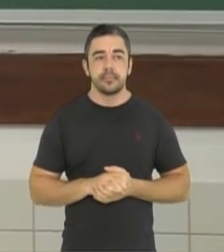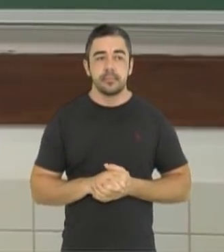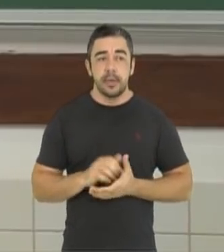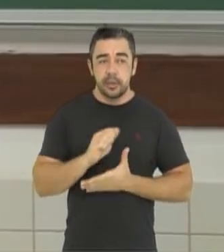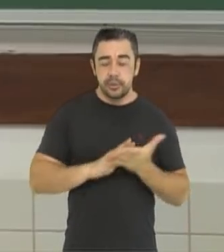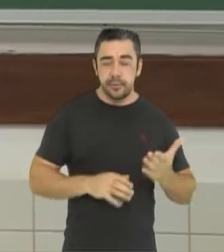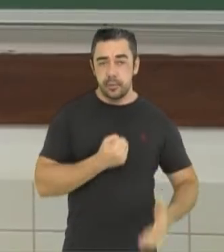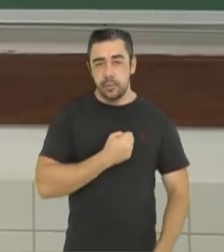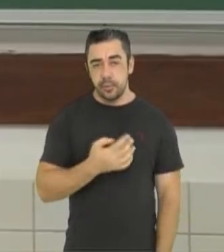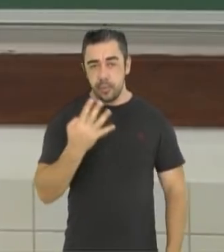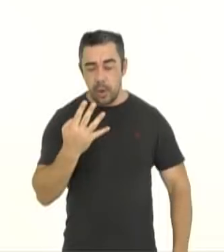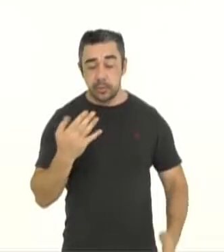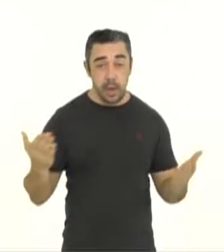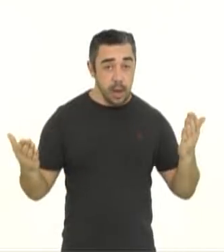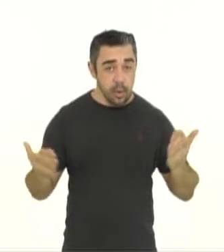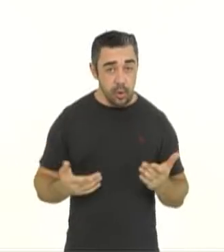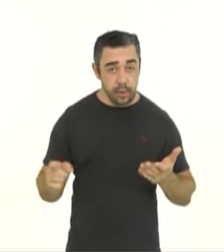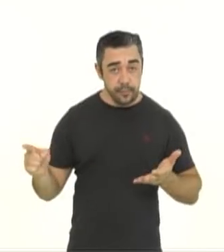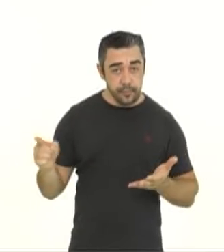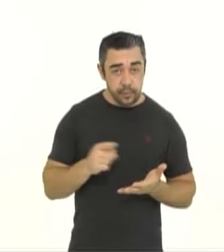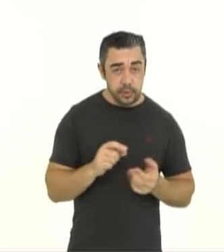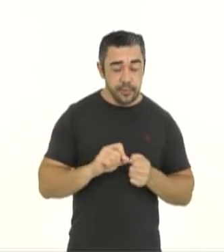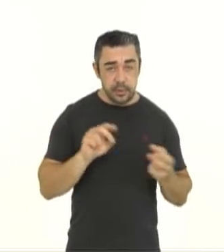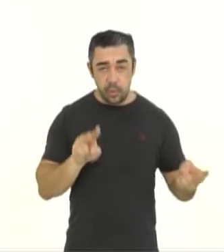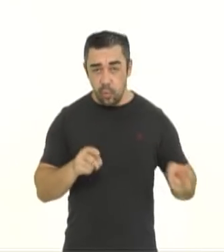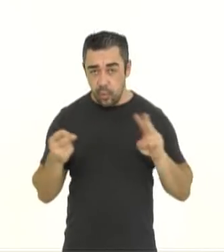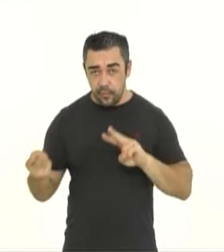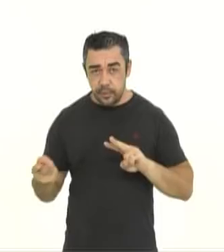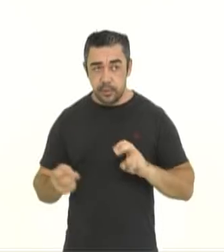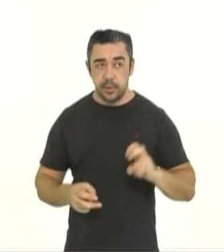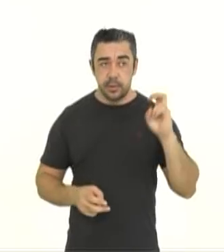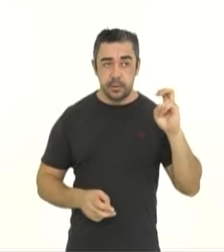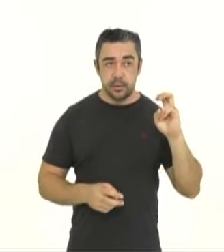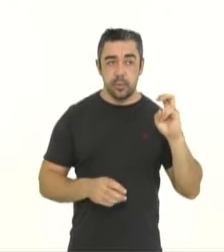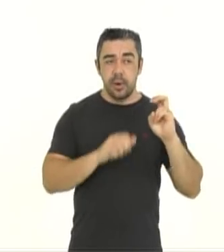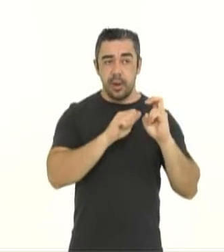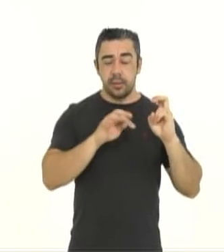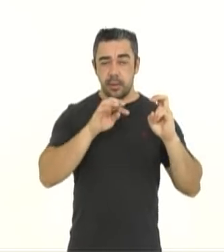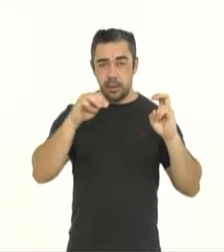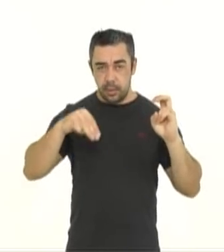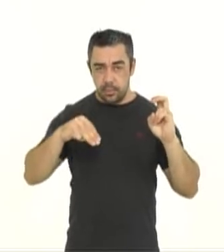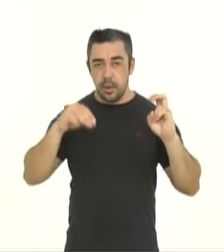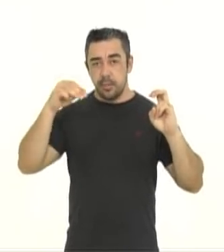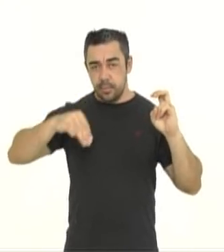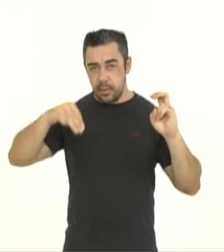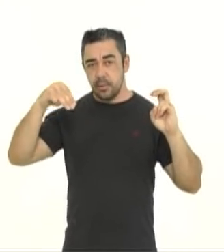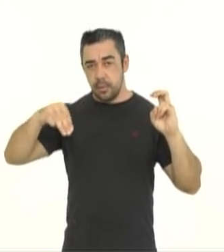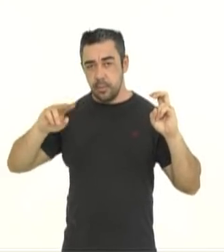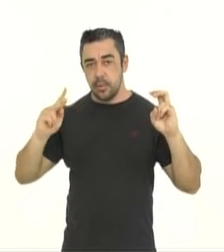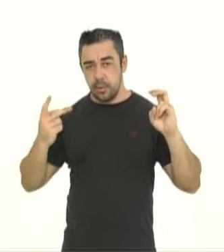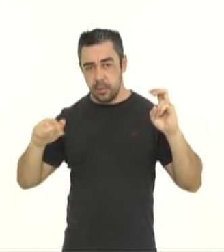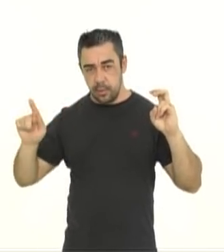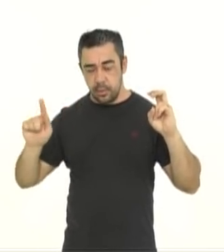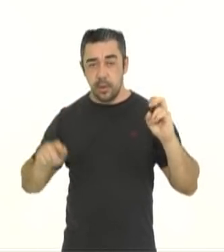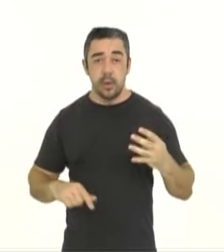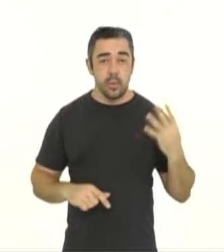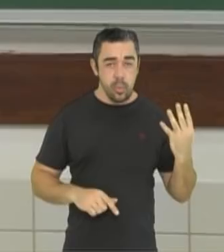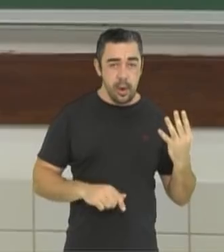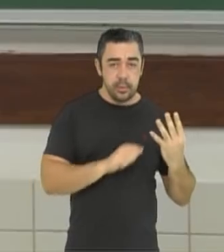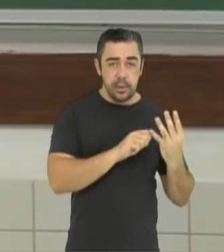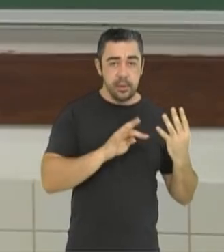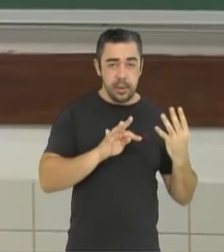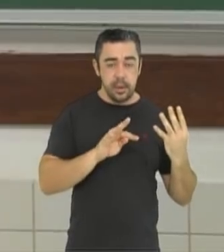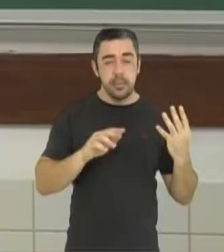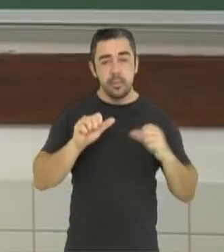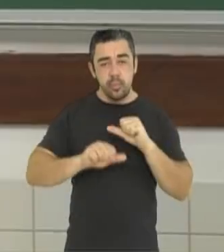a atividade 4. Agora, quero que você converta 5 atm em milímetros de mercúrio e 4 atm em